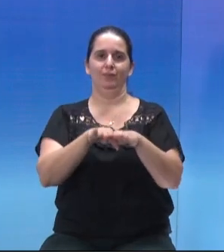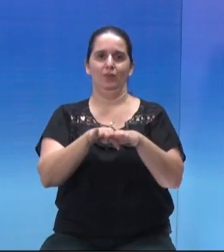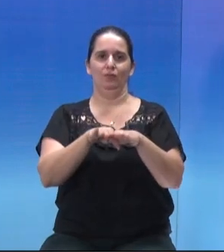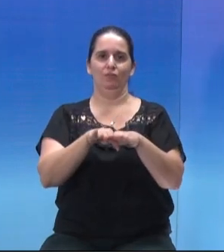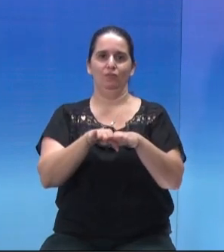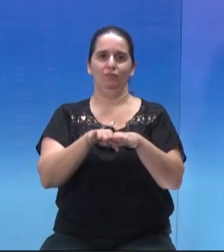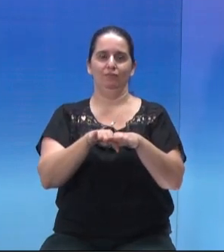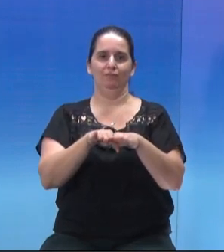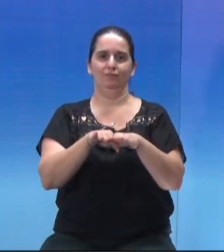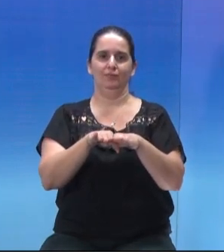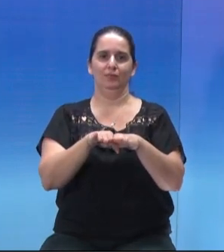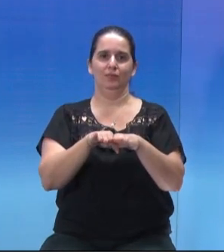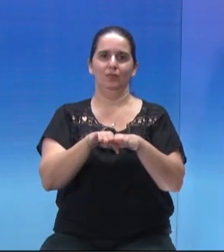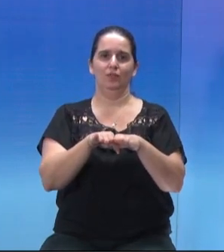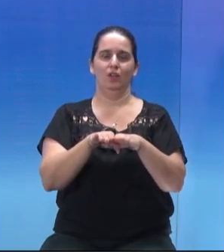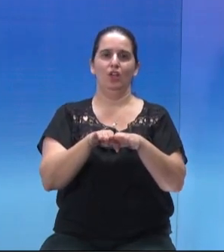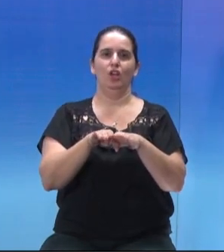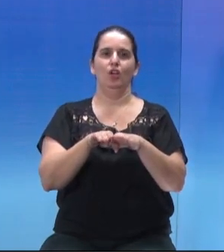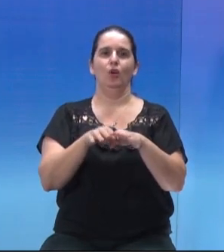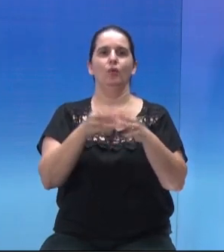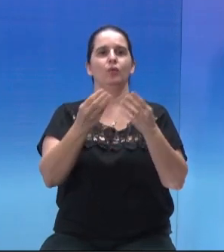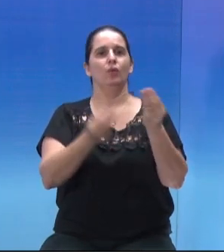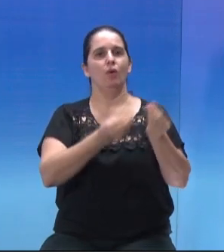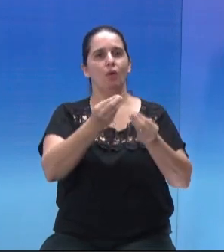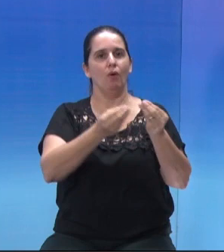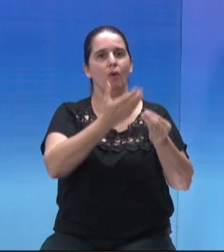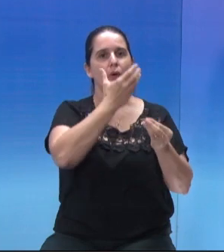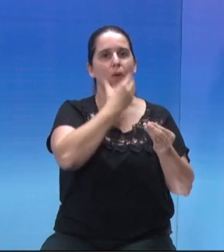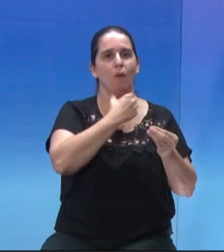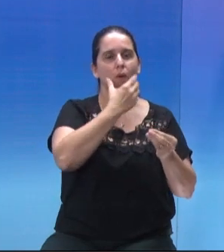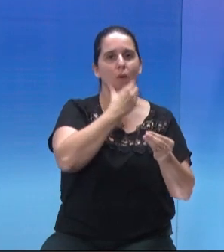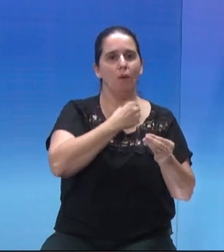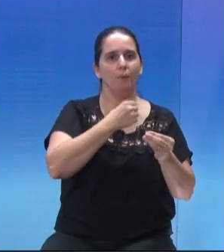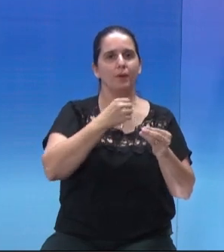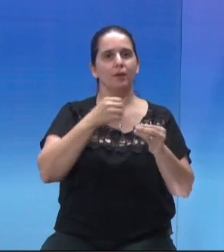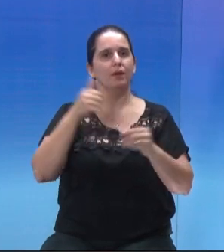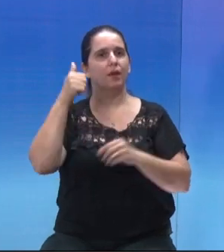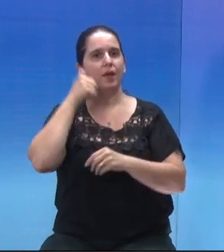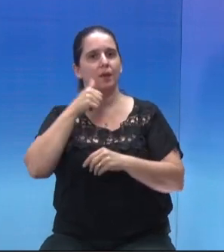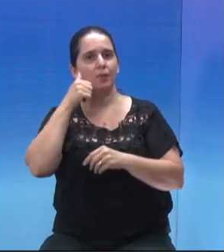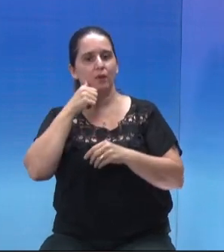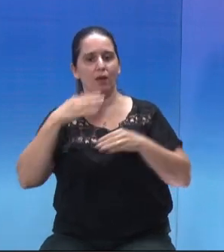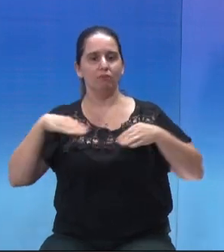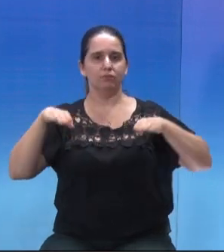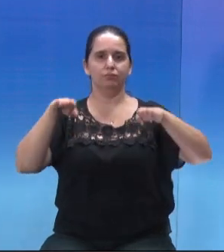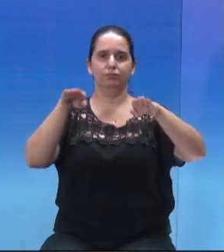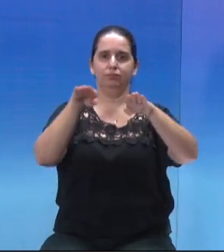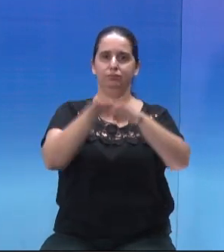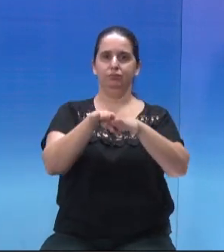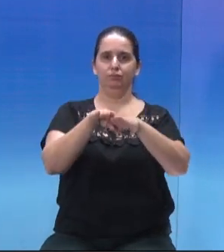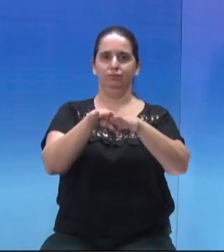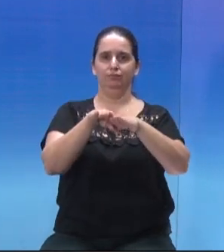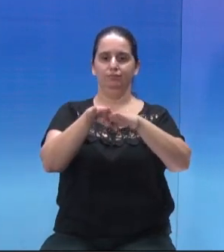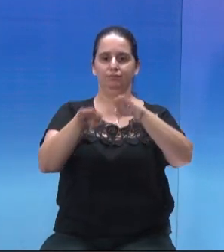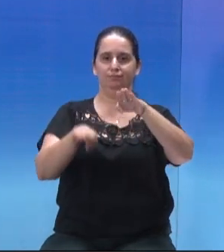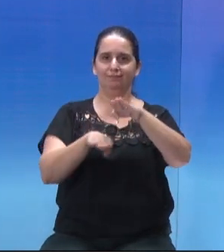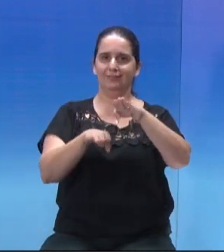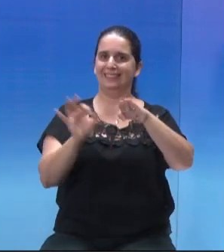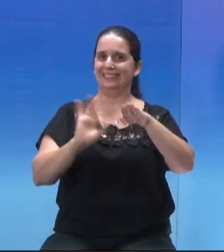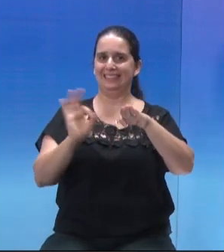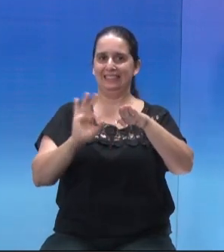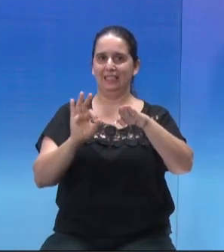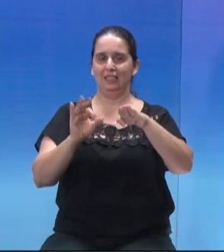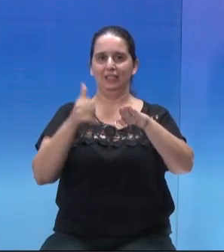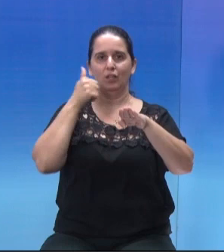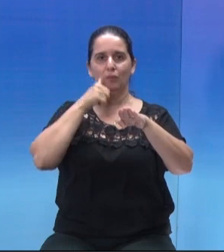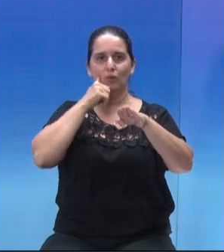gênero, né? Tanto masculino e feminino querem direitos iguais. Aliás, a mulher quer o mesmo direito que o homem, tá? Será que é sobre isso